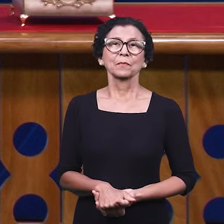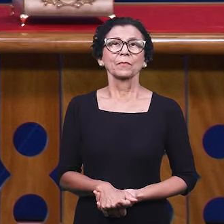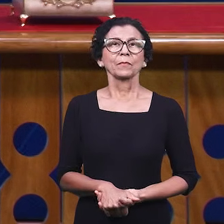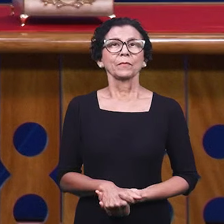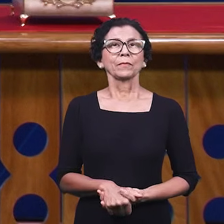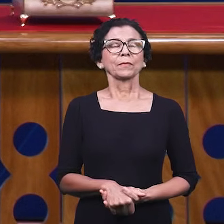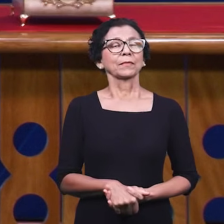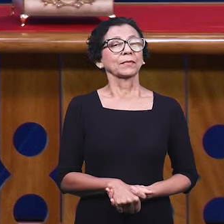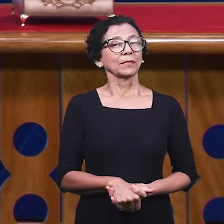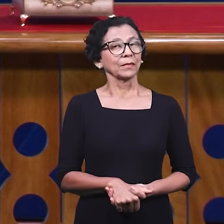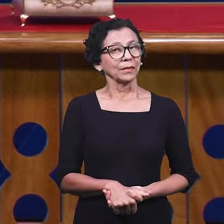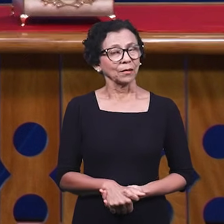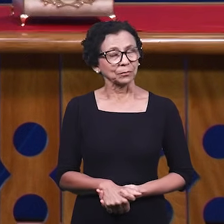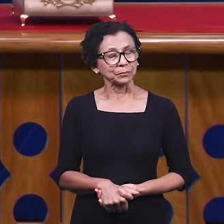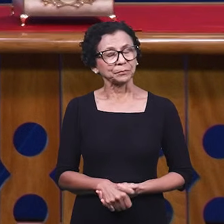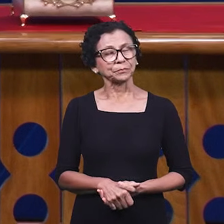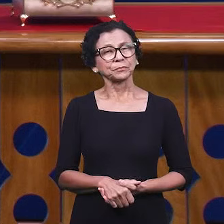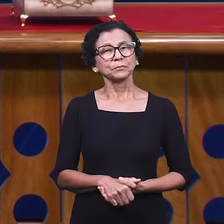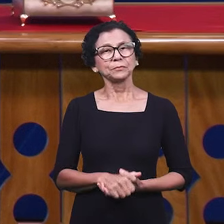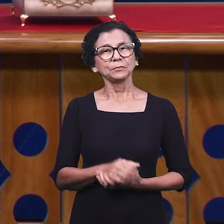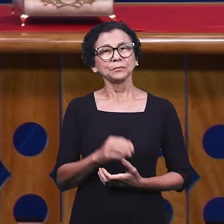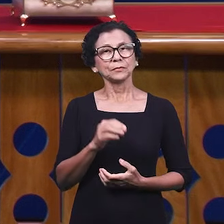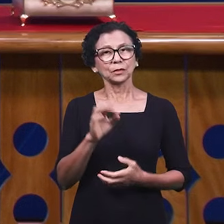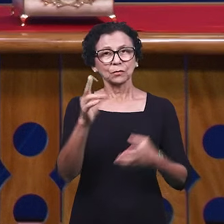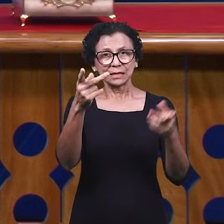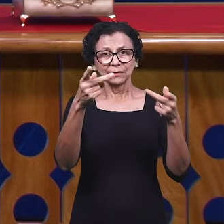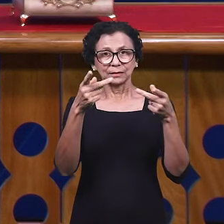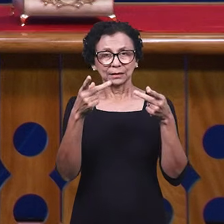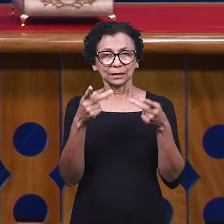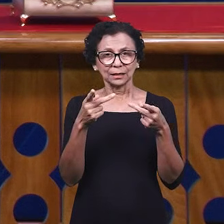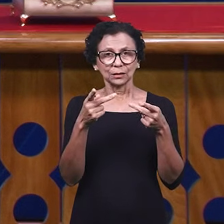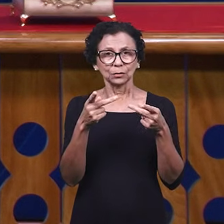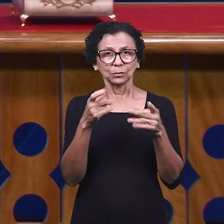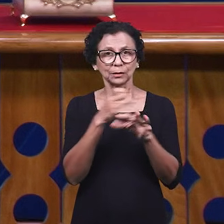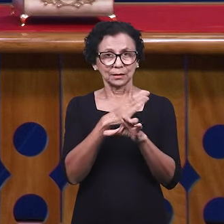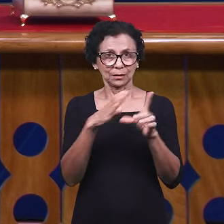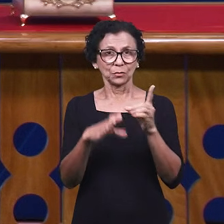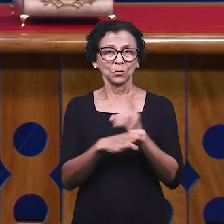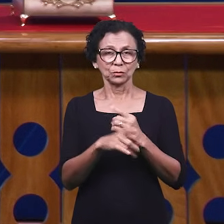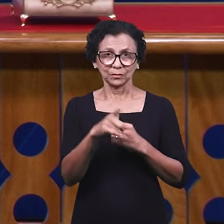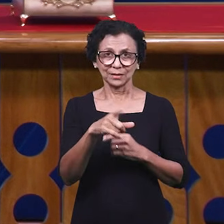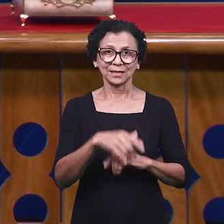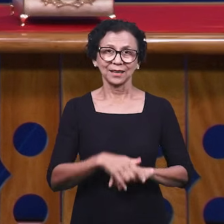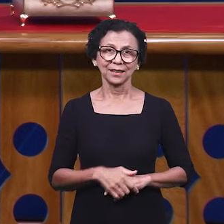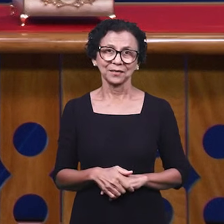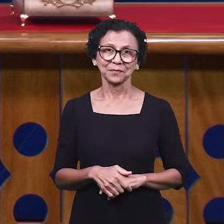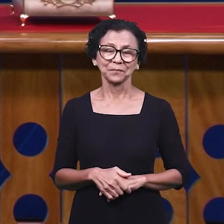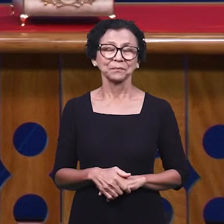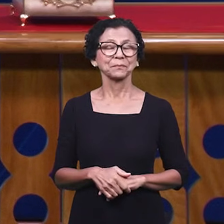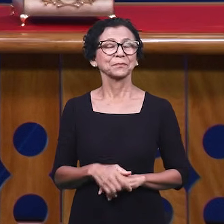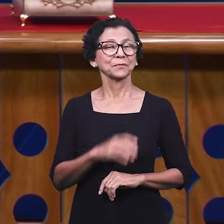dizer, se há um visitante participando conosco desse culto, nós podemos dizer, nós um dia aceitamos esse